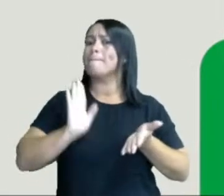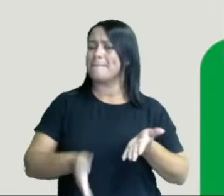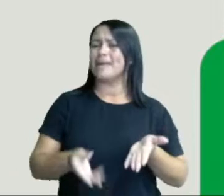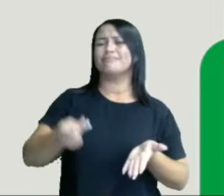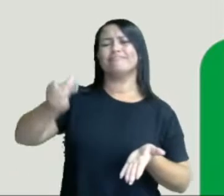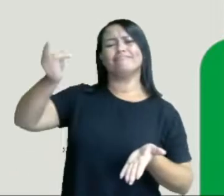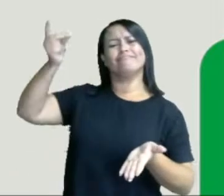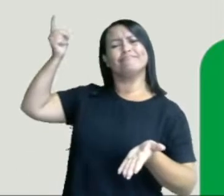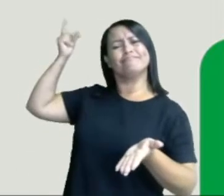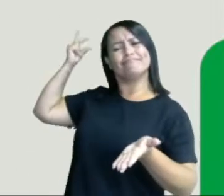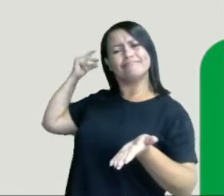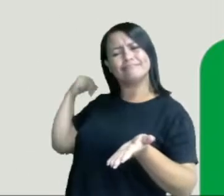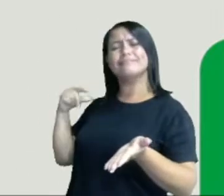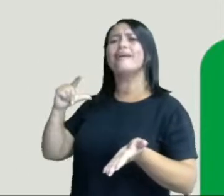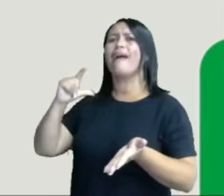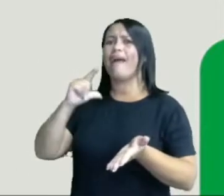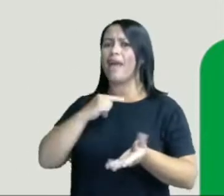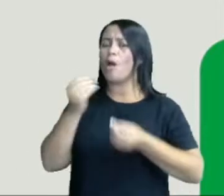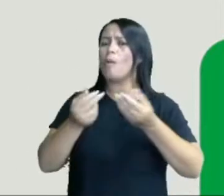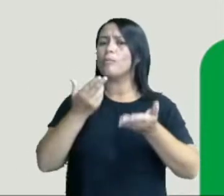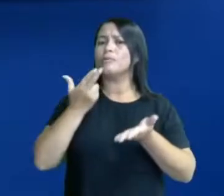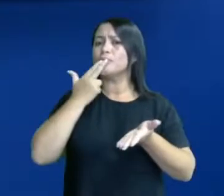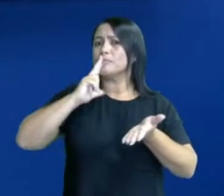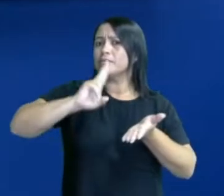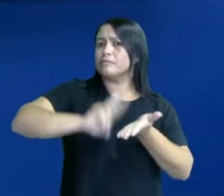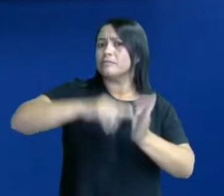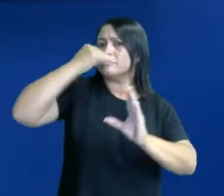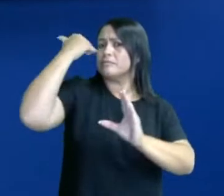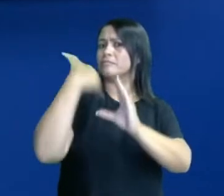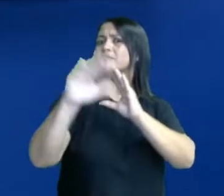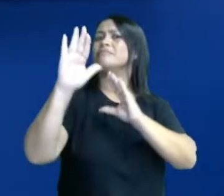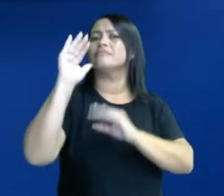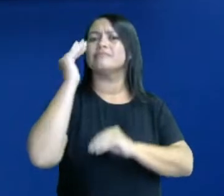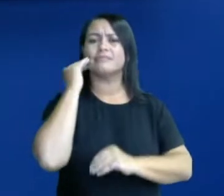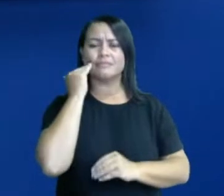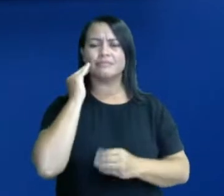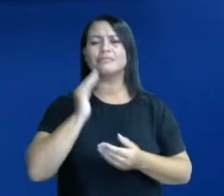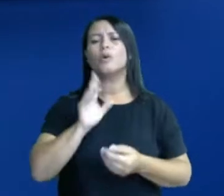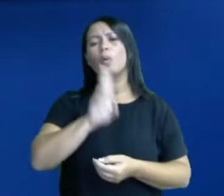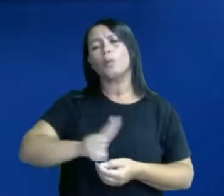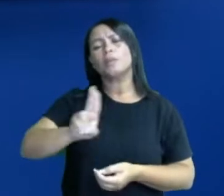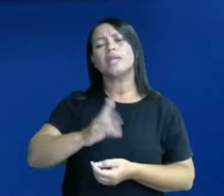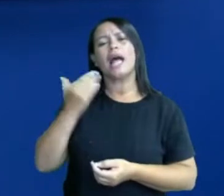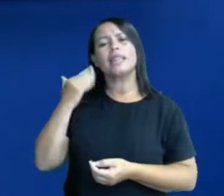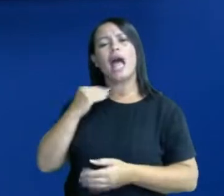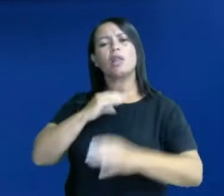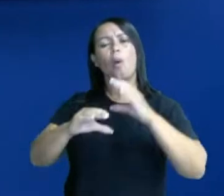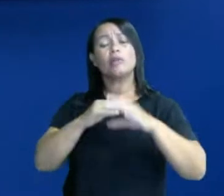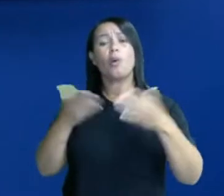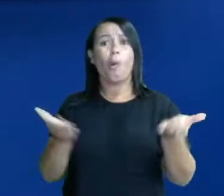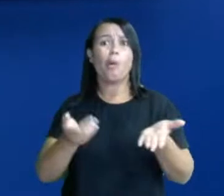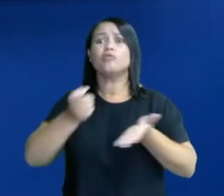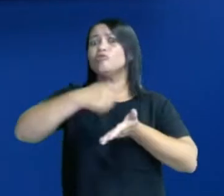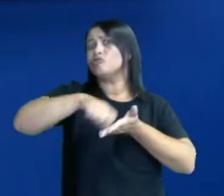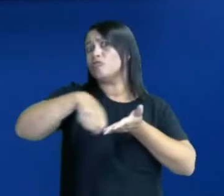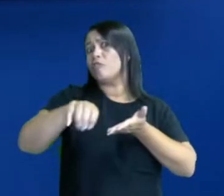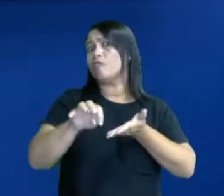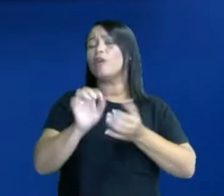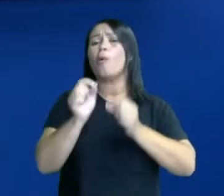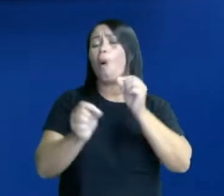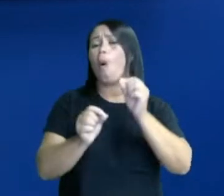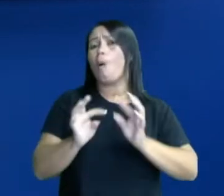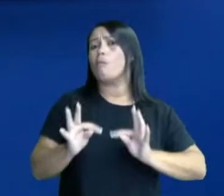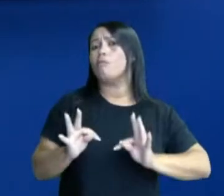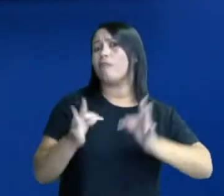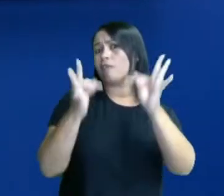muito tempo era um meio de comunicação bem usado. Nós podemos escrever uma carta hoje tecnológica